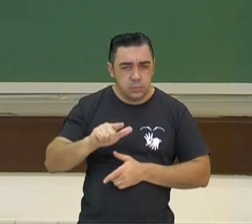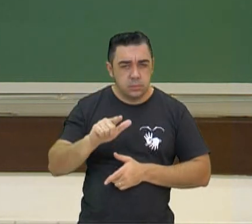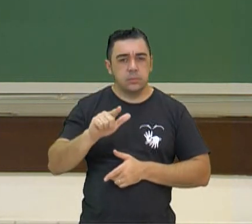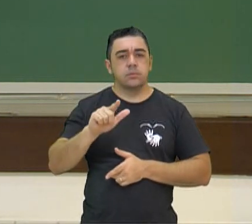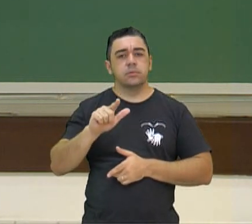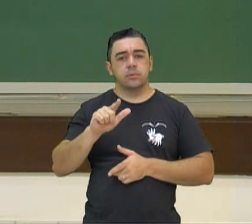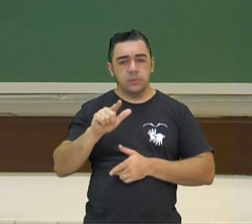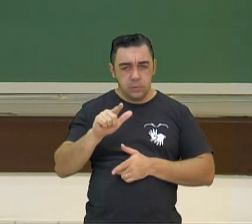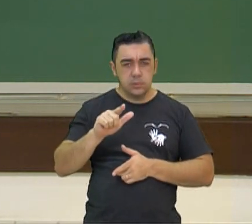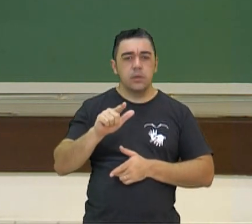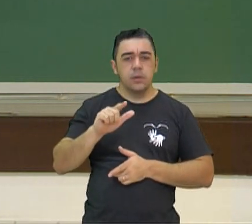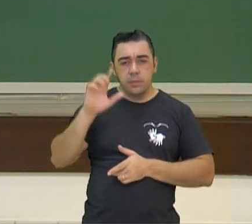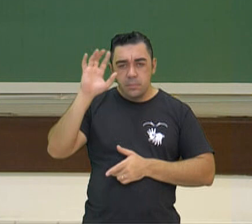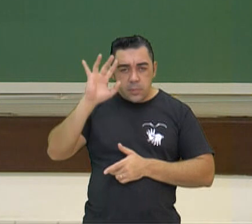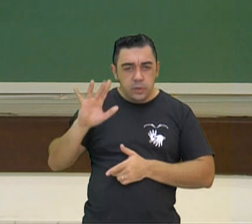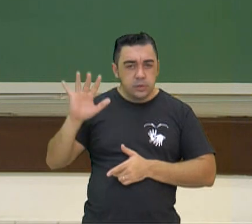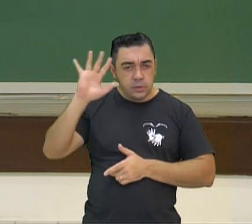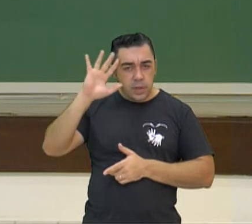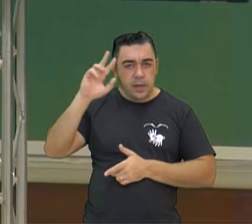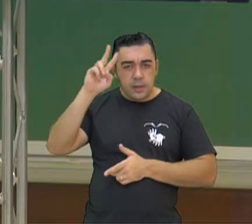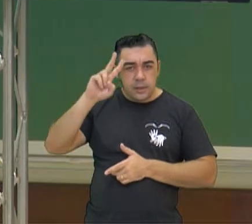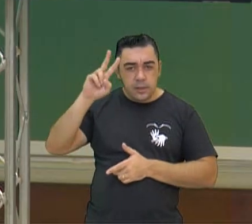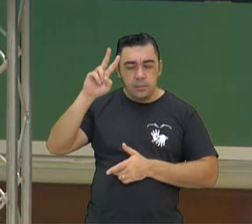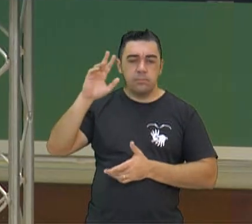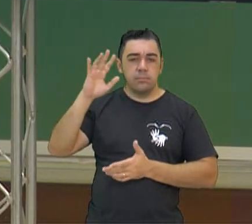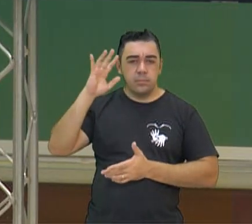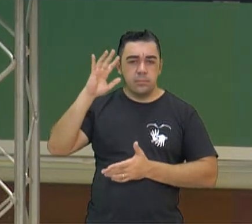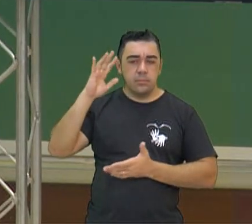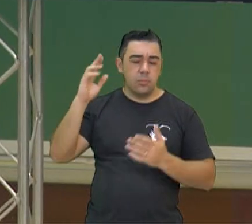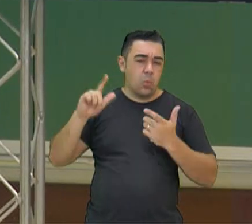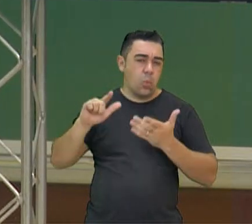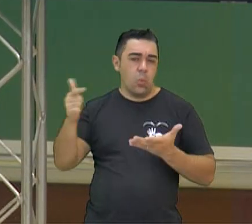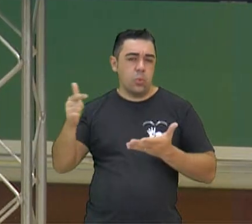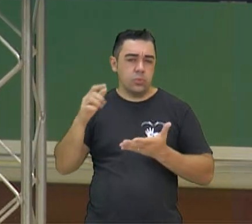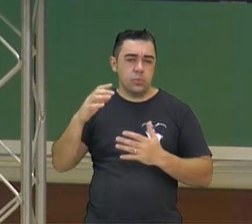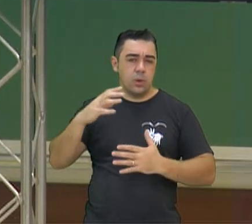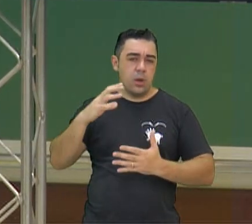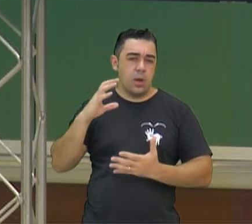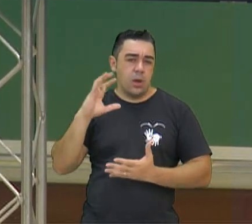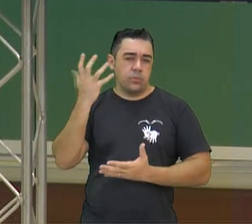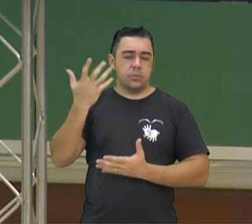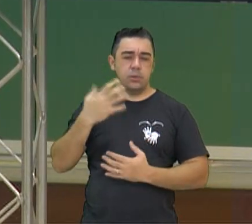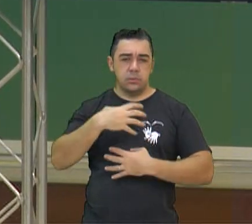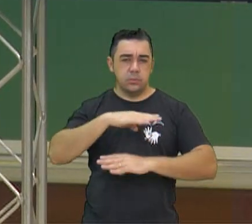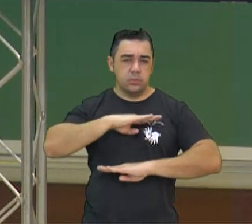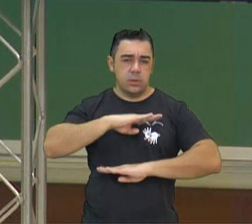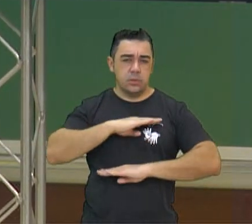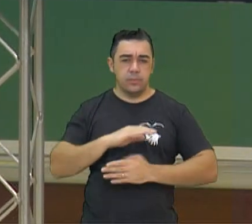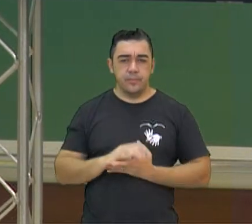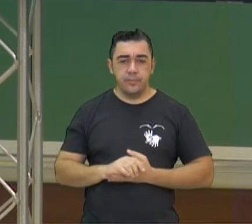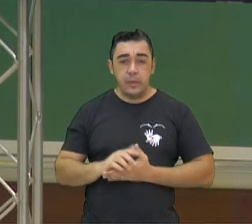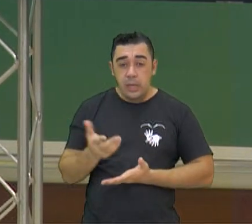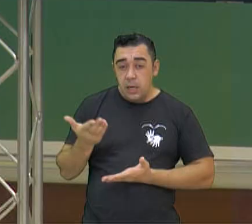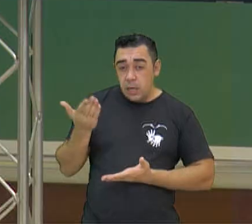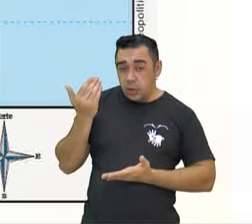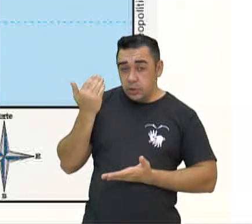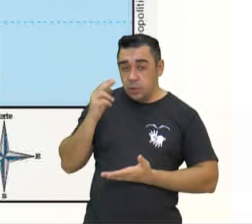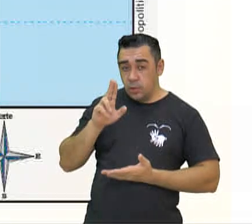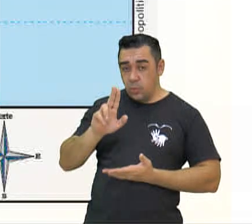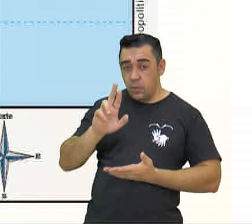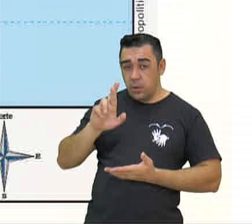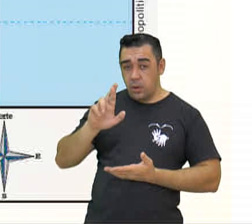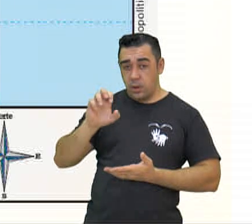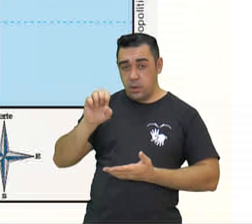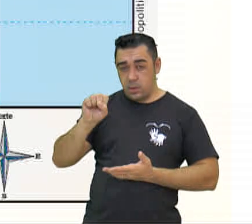ideias para outras situações. Primeiro, isso aqui é a antiga União das Repúblicas